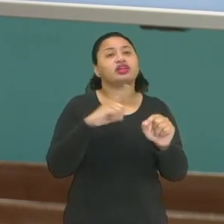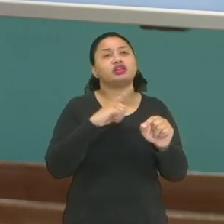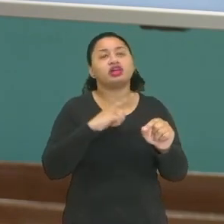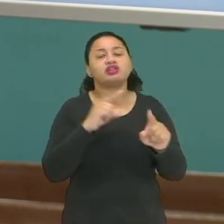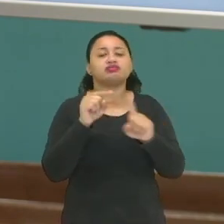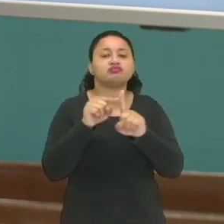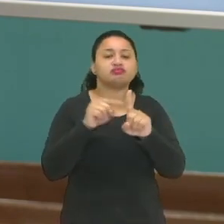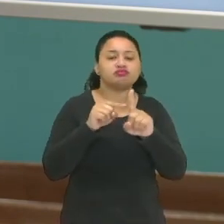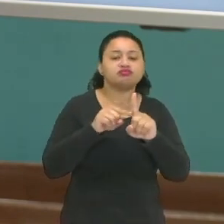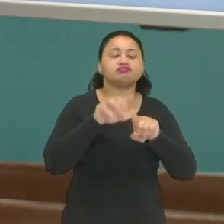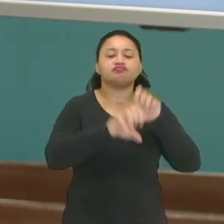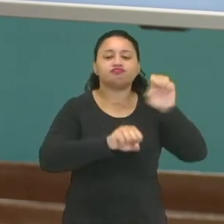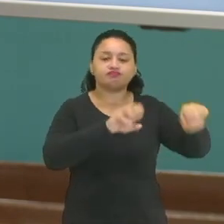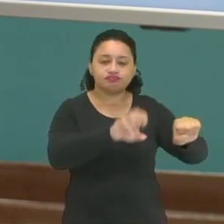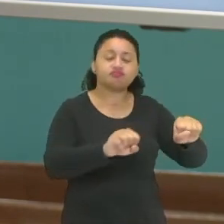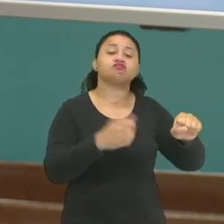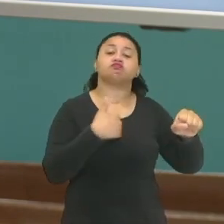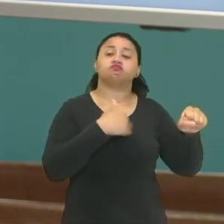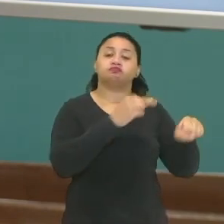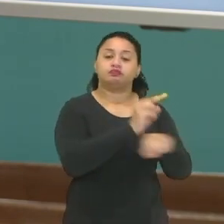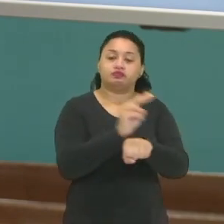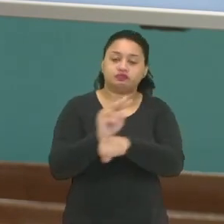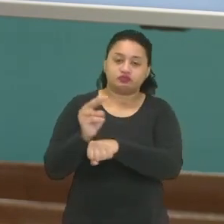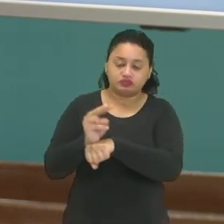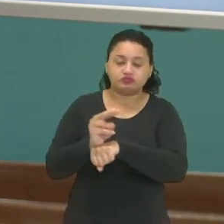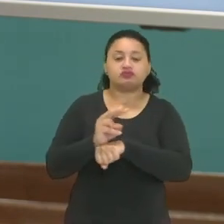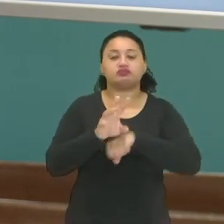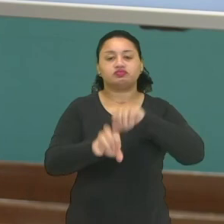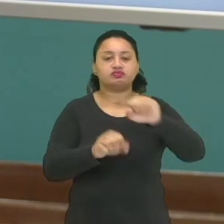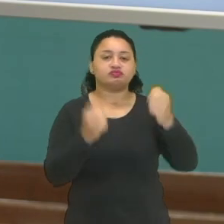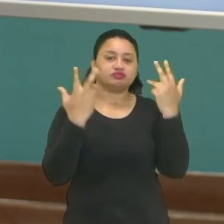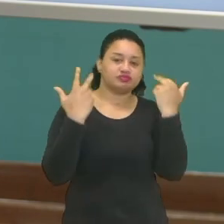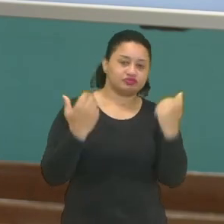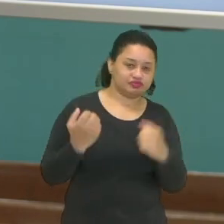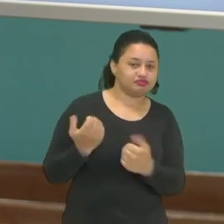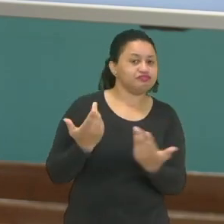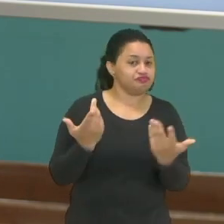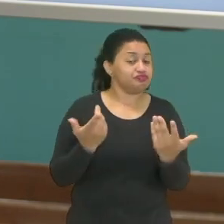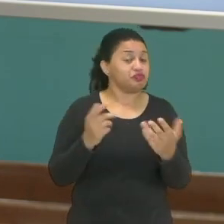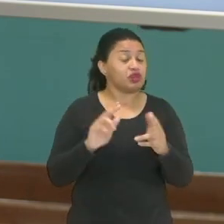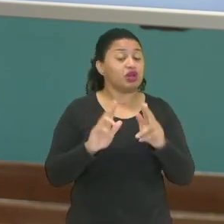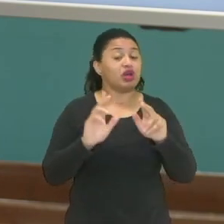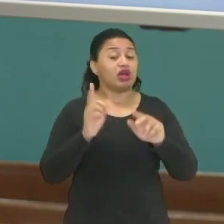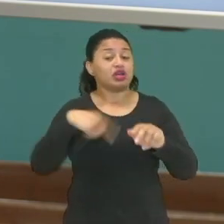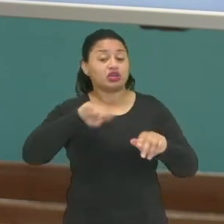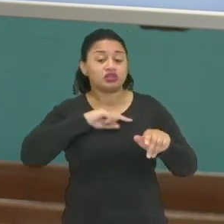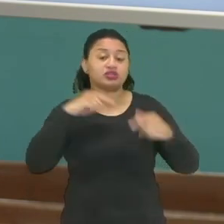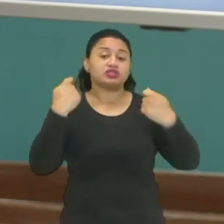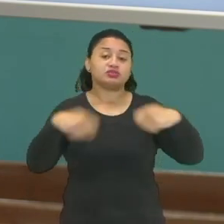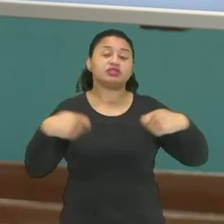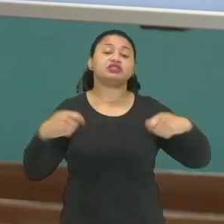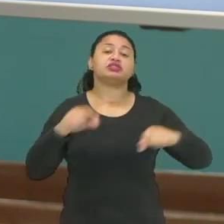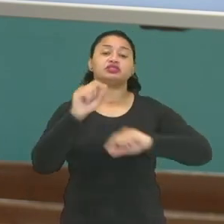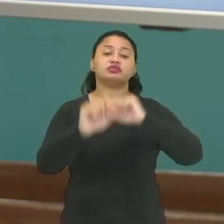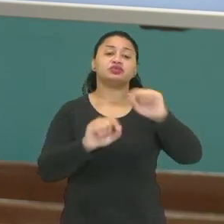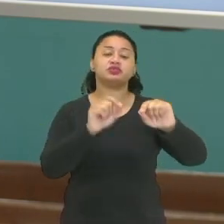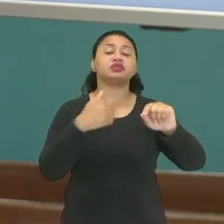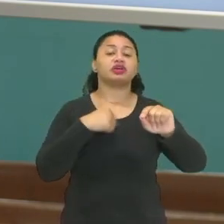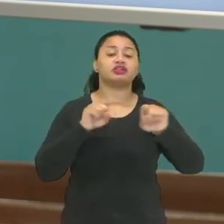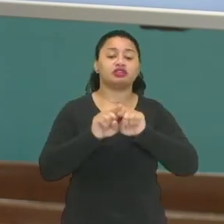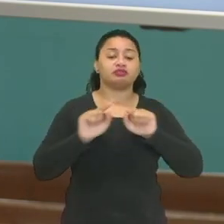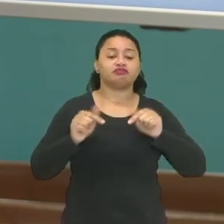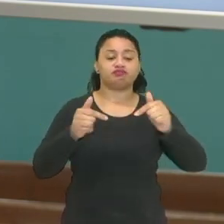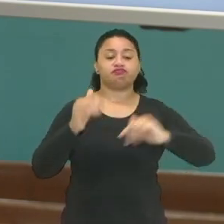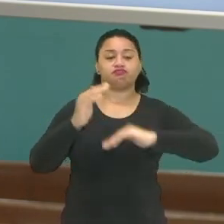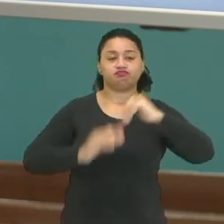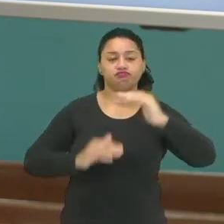uma dita exploração sustentável dos recursos naturais, tá bom? Então é isso que nós devemos então também colocar em prática, né, no